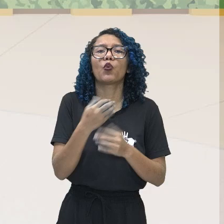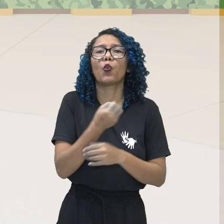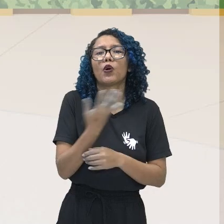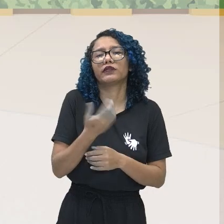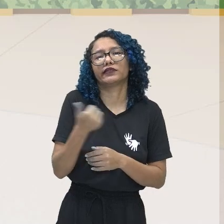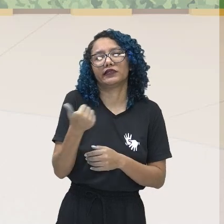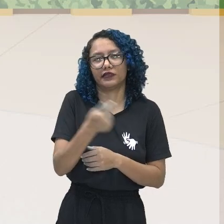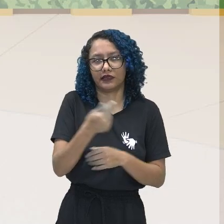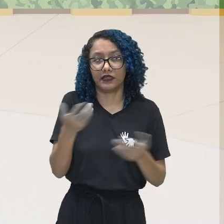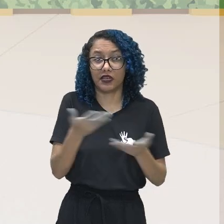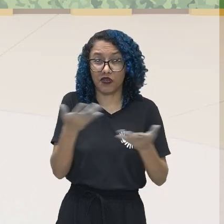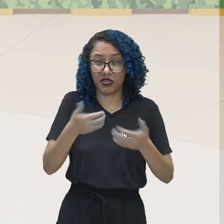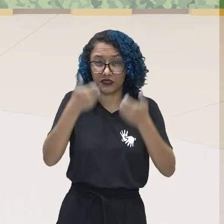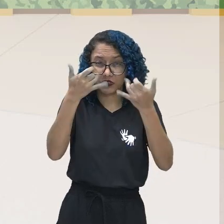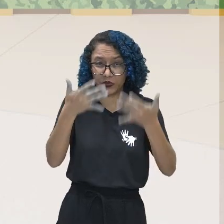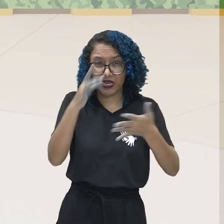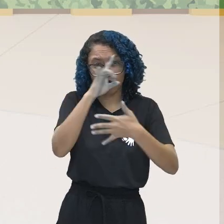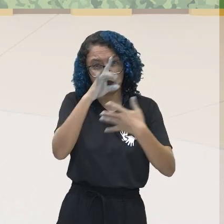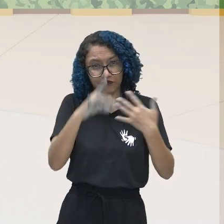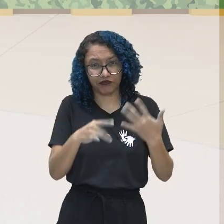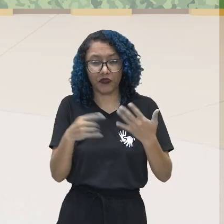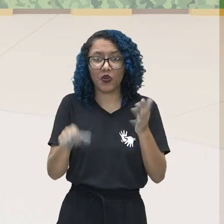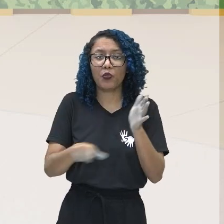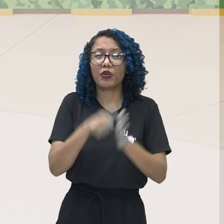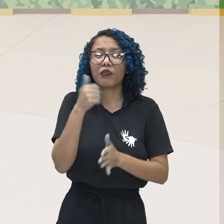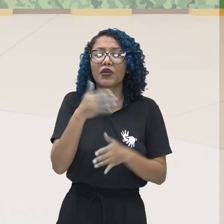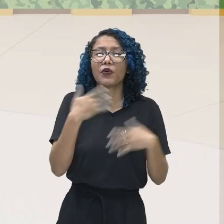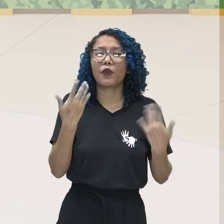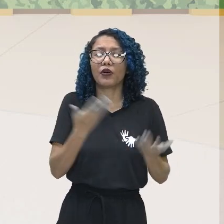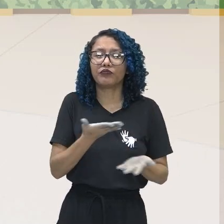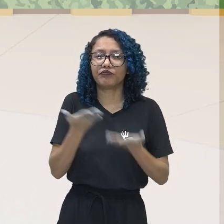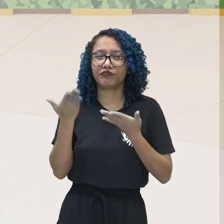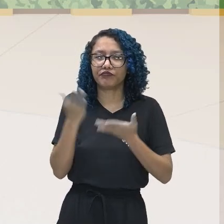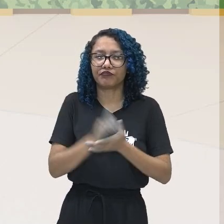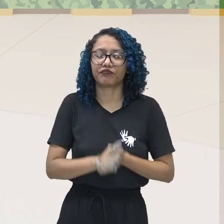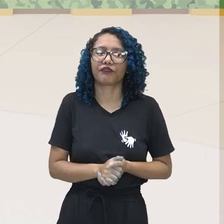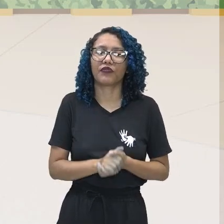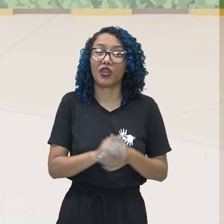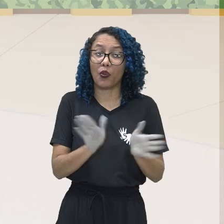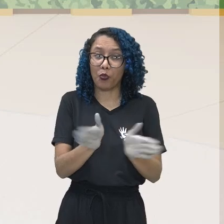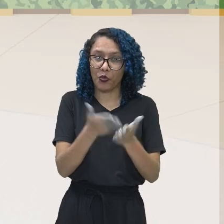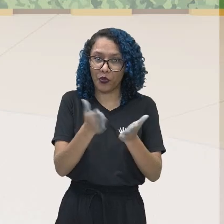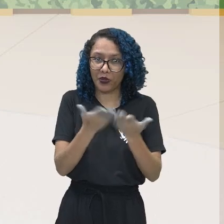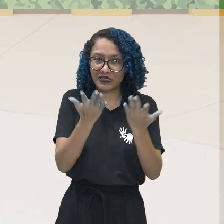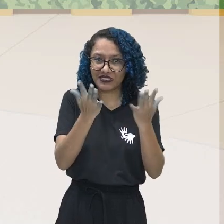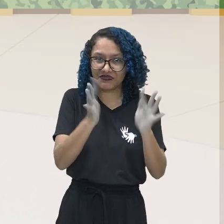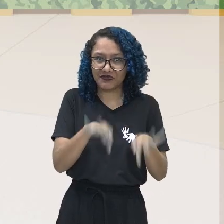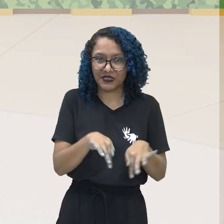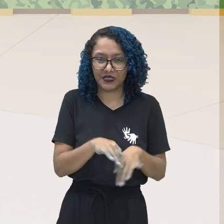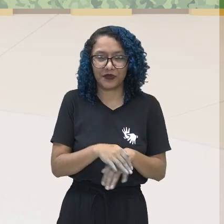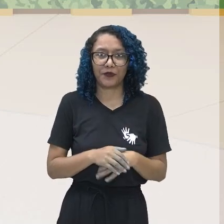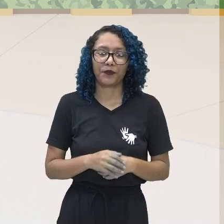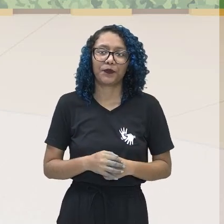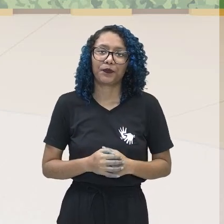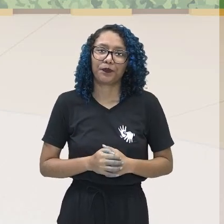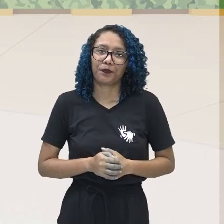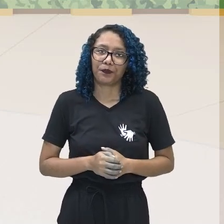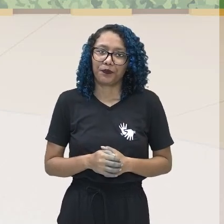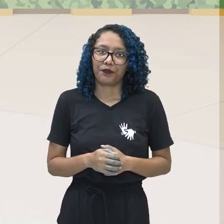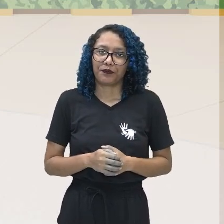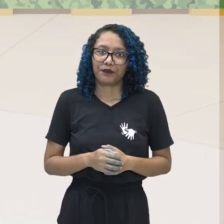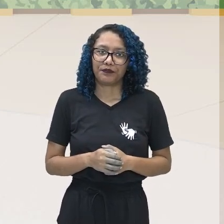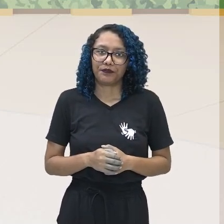começar a falar de cada um deles. E o primeiro que nós vamos falar aqui é a erradicação da pobreza.